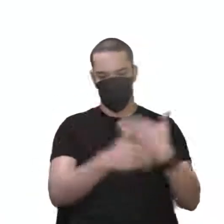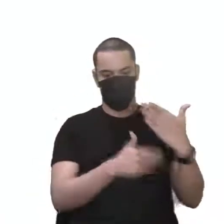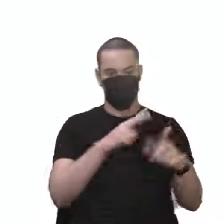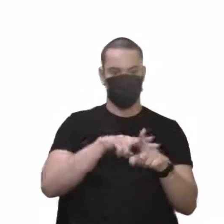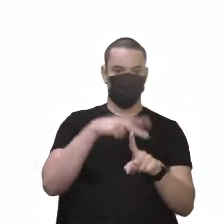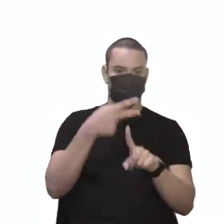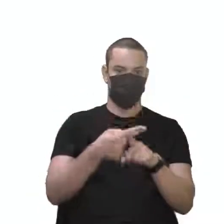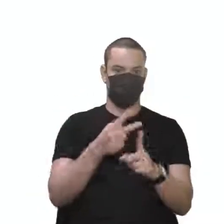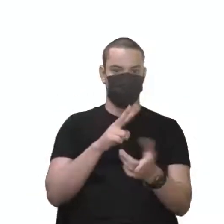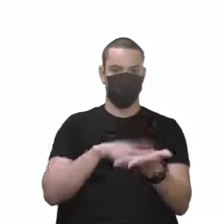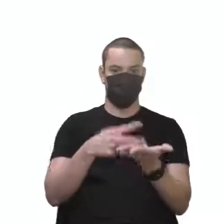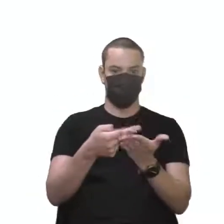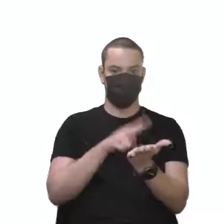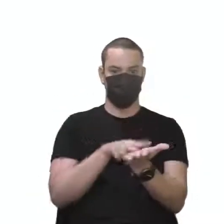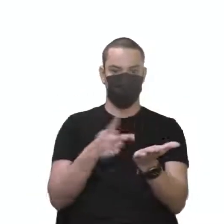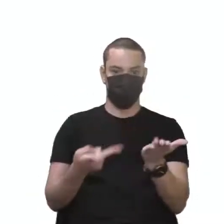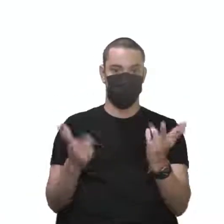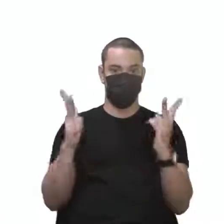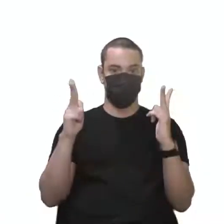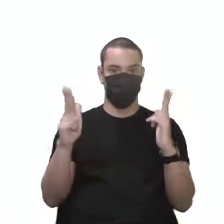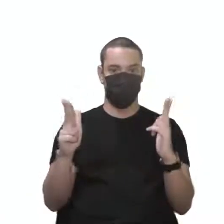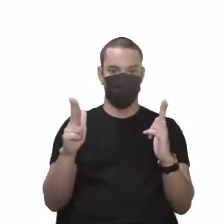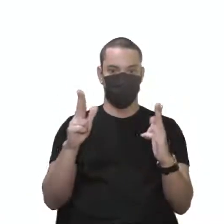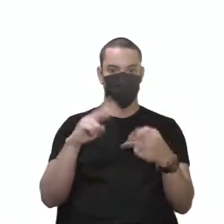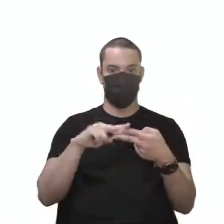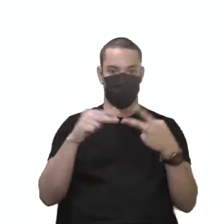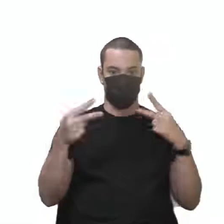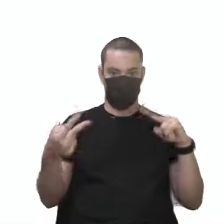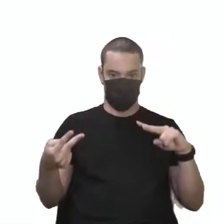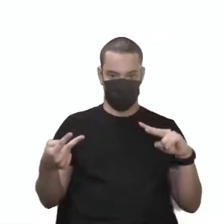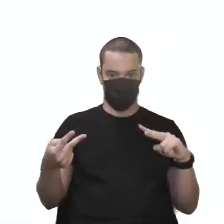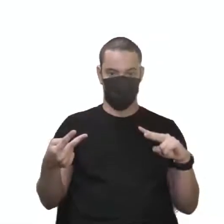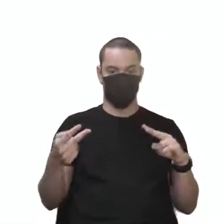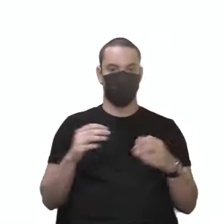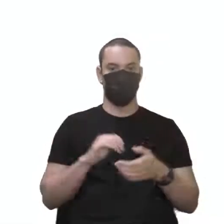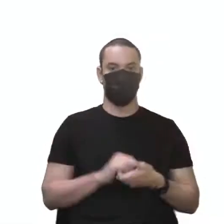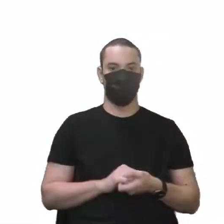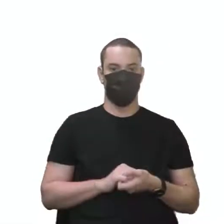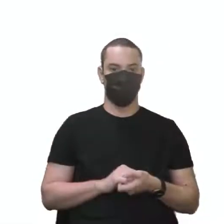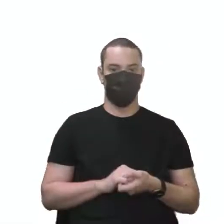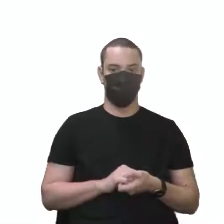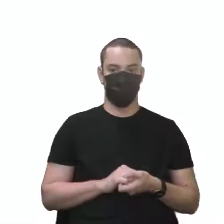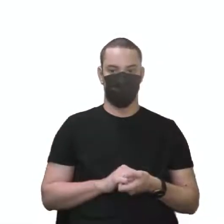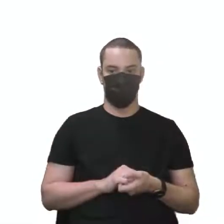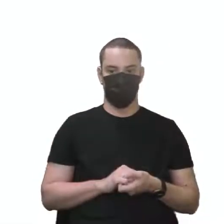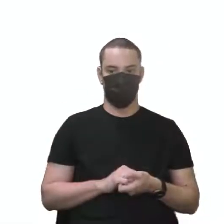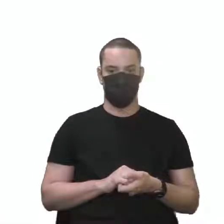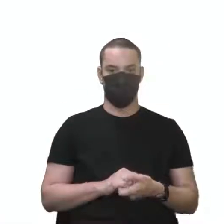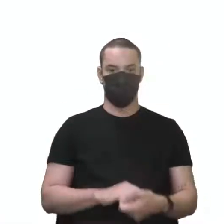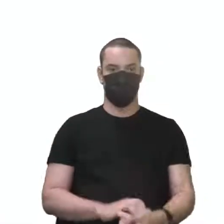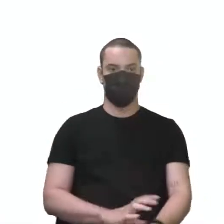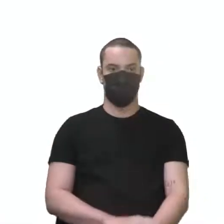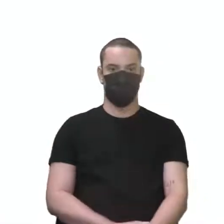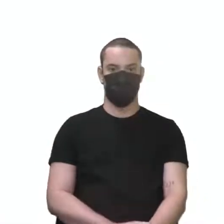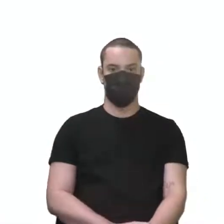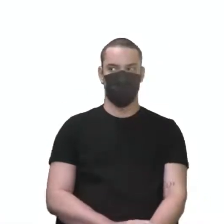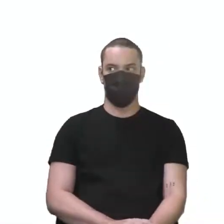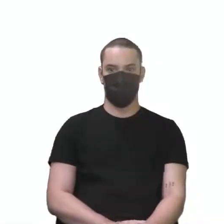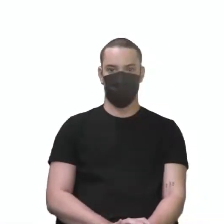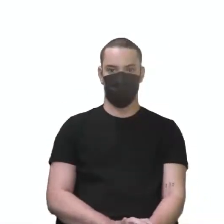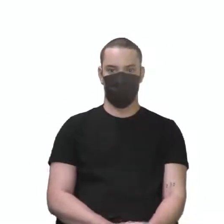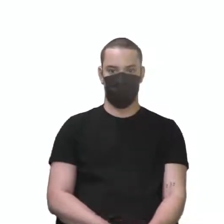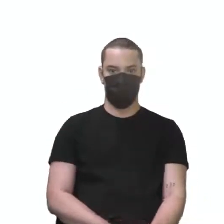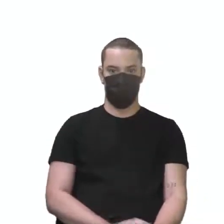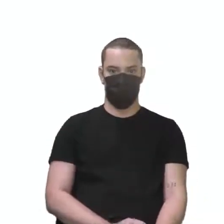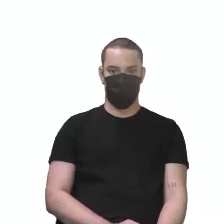duplicação, transdução, transcrição, igualzinho o DNA cromossomal do bacteriano, tá? Aí, olha lá na imagem, vamos mudar aqui a